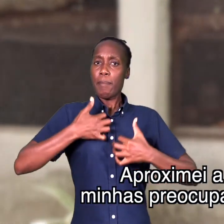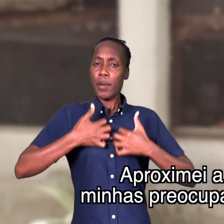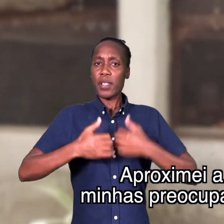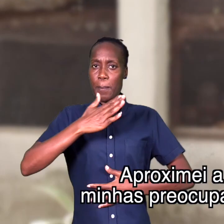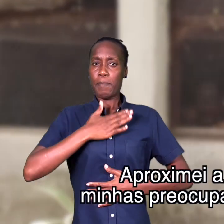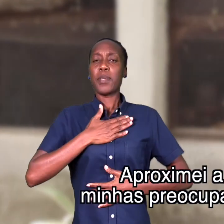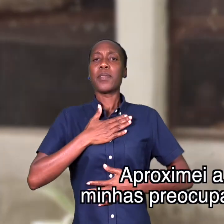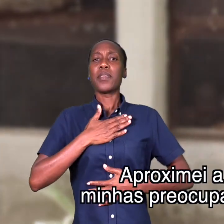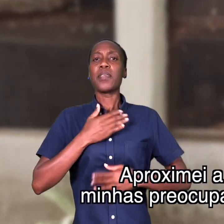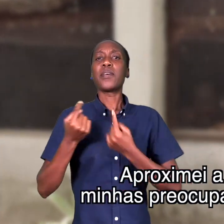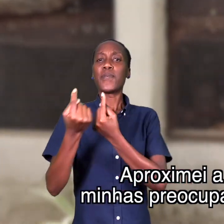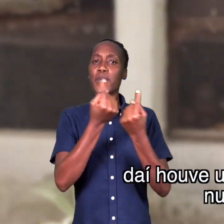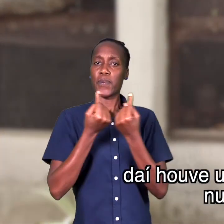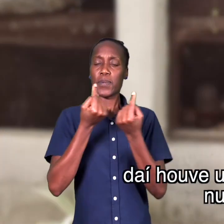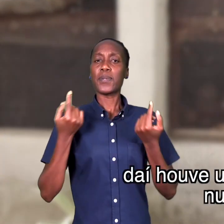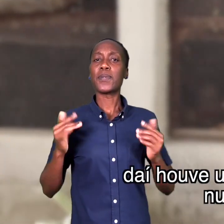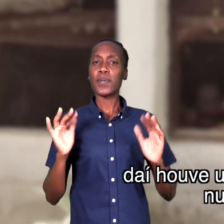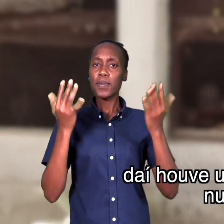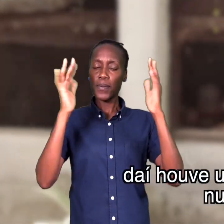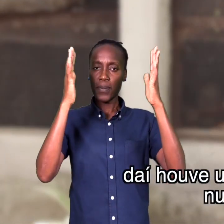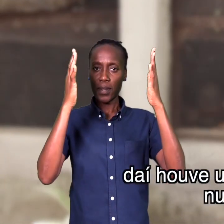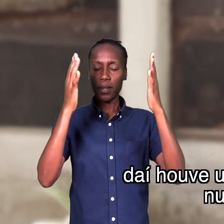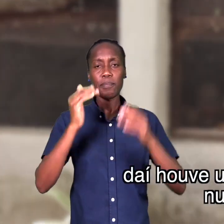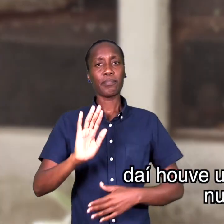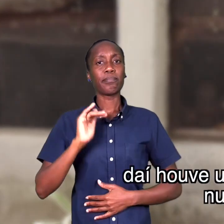minha situação da vida. Então, dali